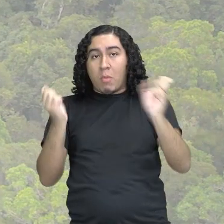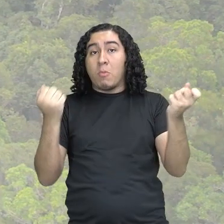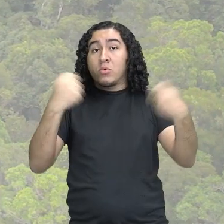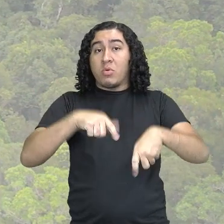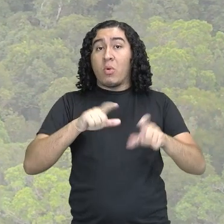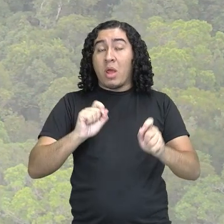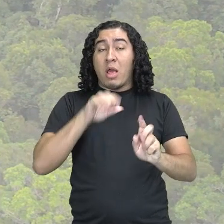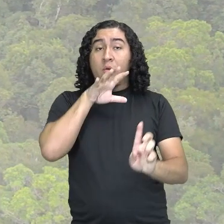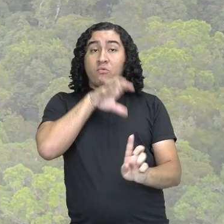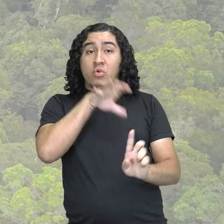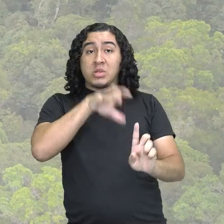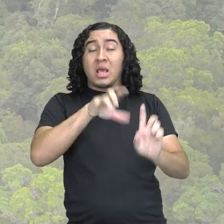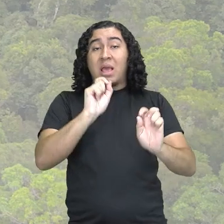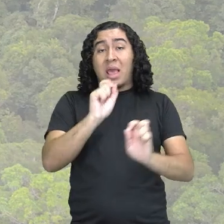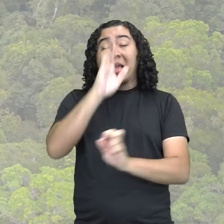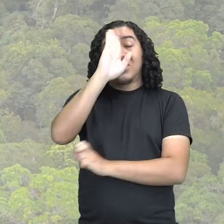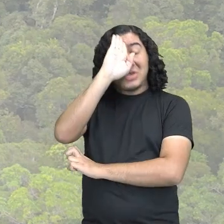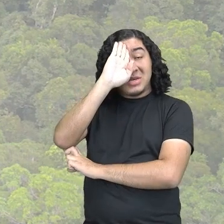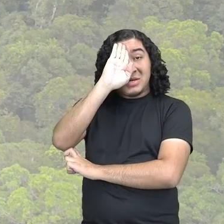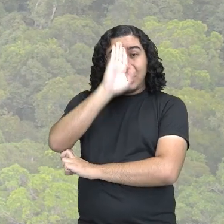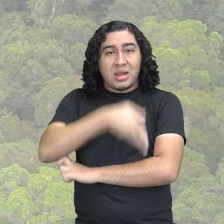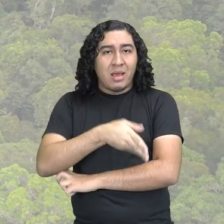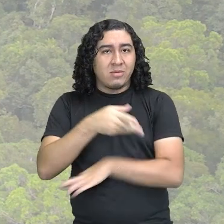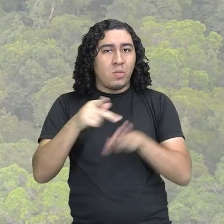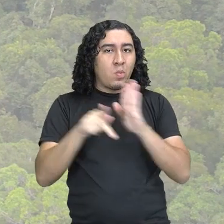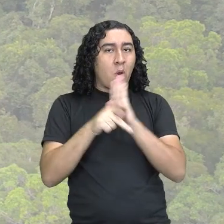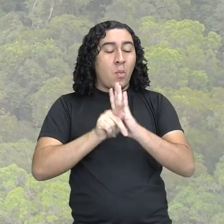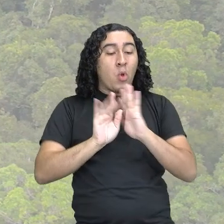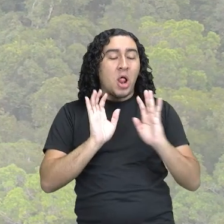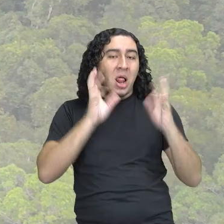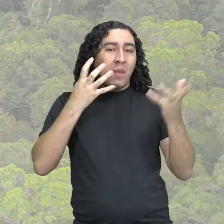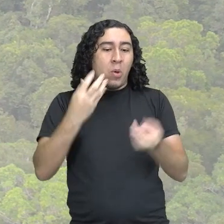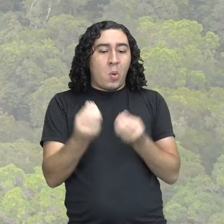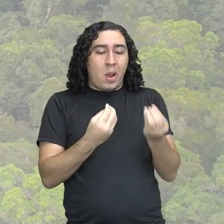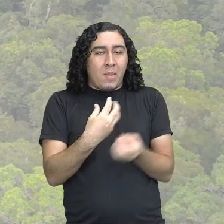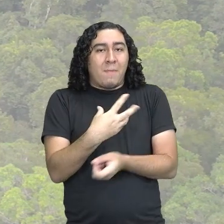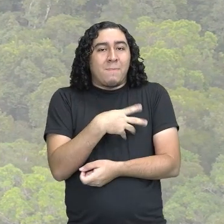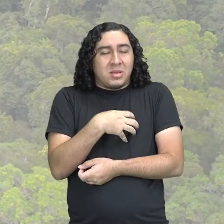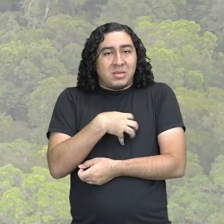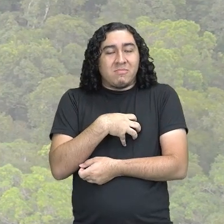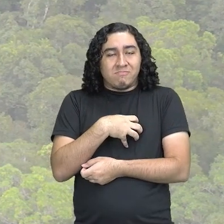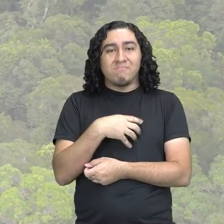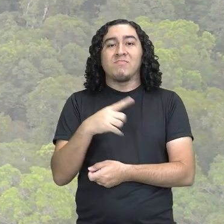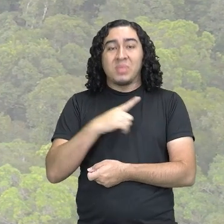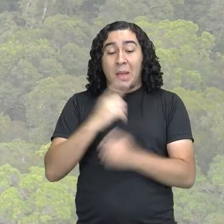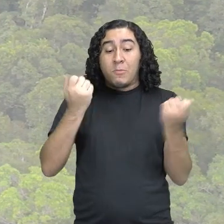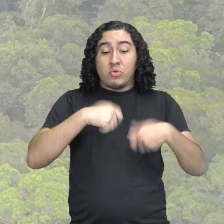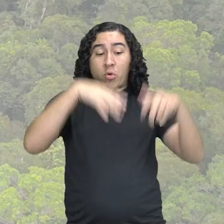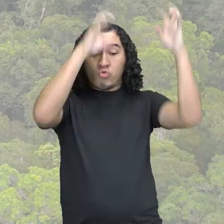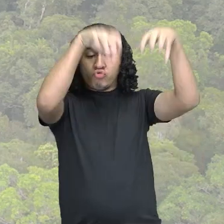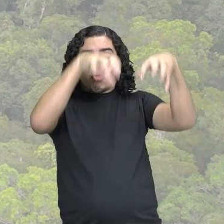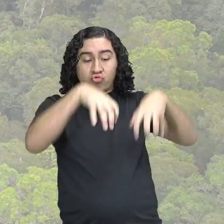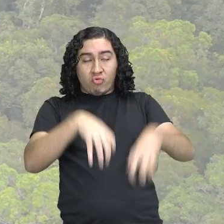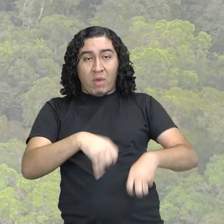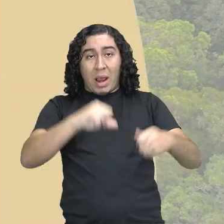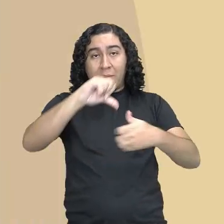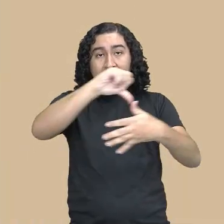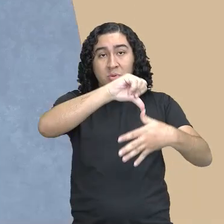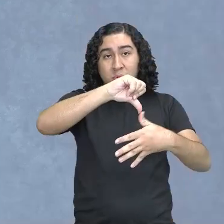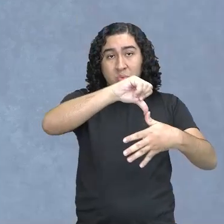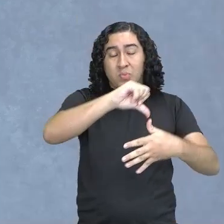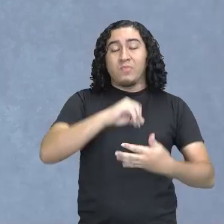que influencia diretamente o clima e garante as chuvas para boa parte da América do